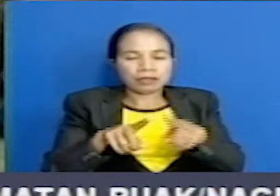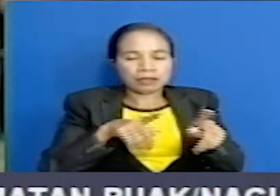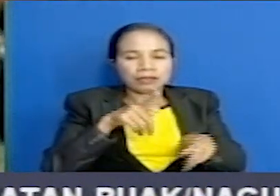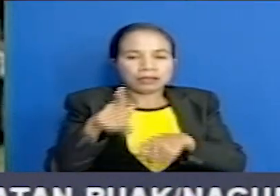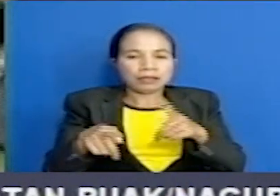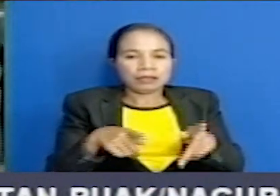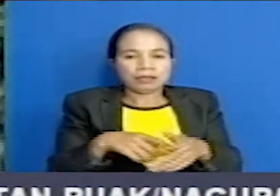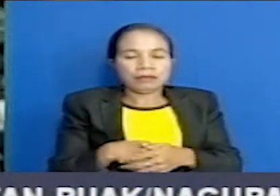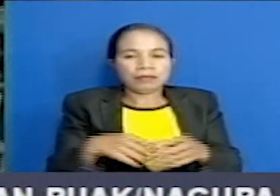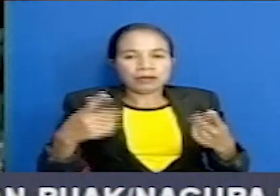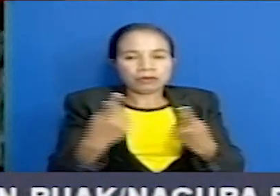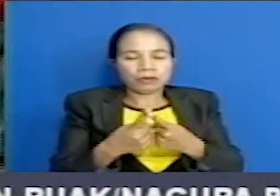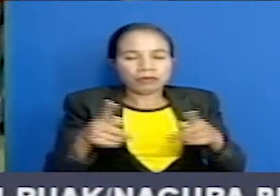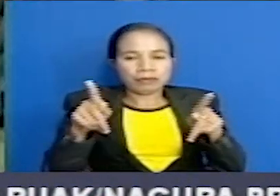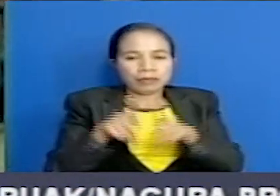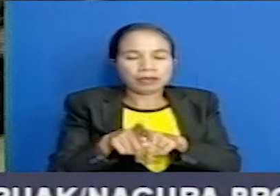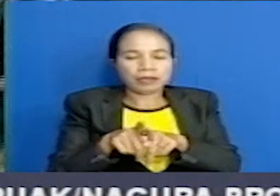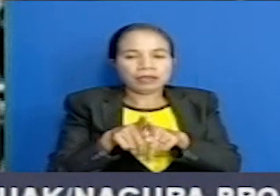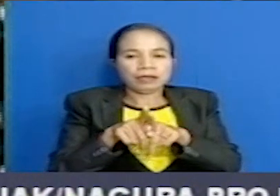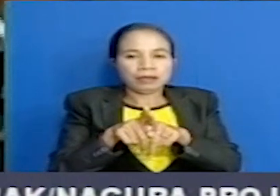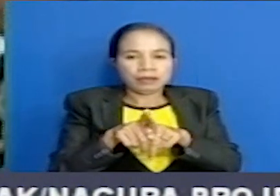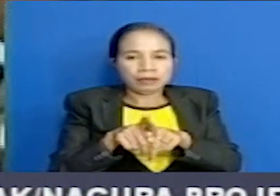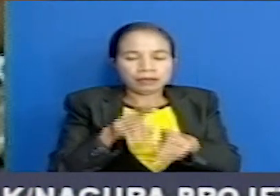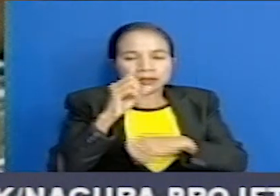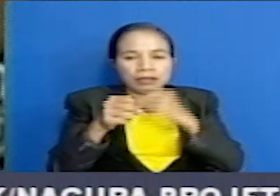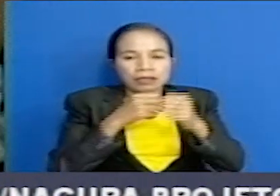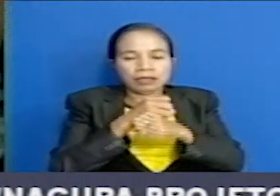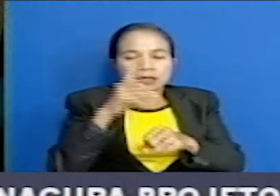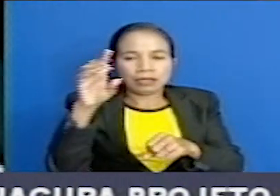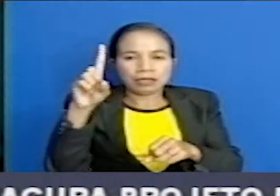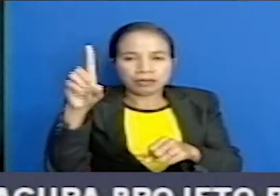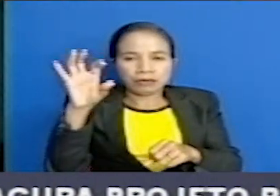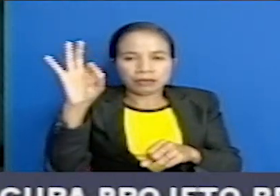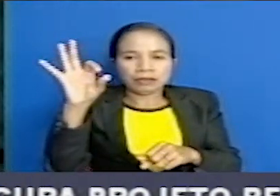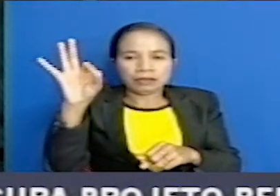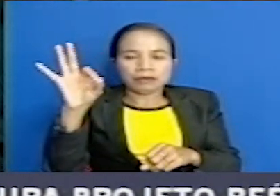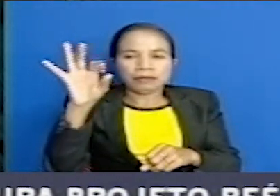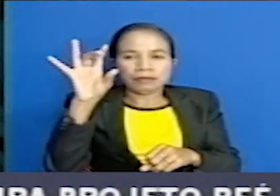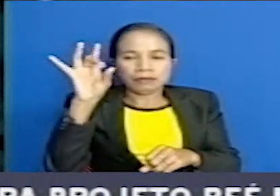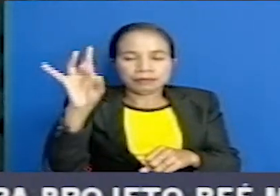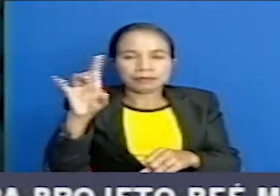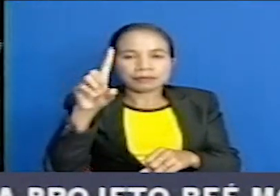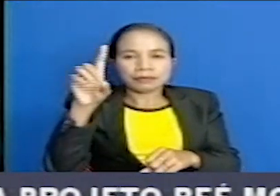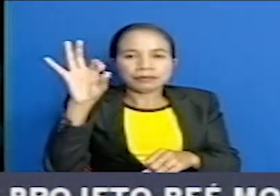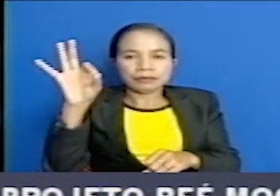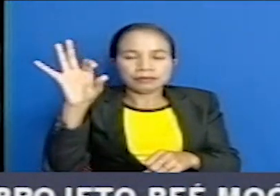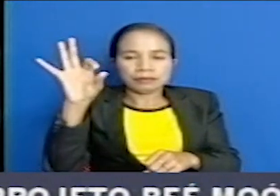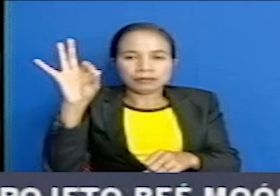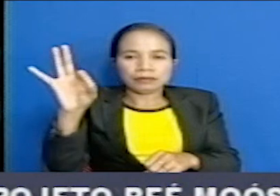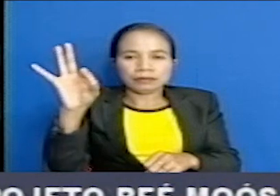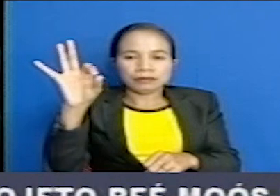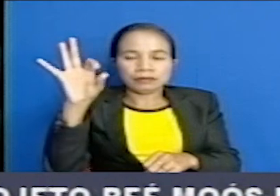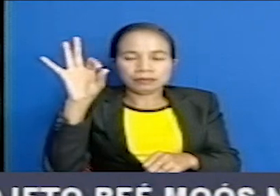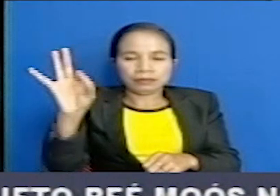Ativista, iha Companhia Bonifácio Pires. Tinan Rihu Inda Tusia Sianulu Racing Walu, Tau Rihu Inda Tusia Sianulu